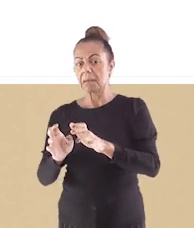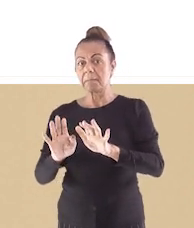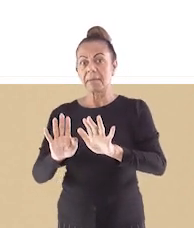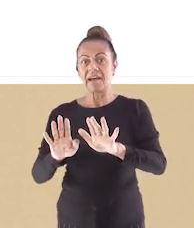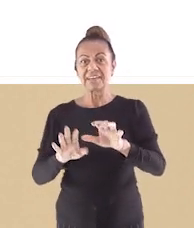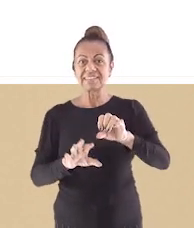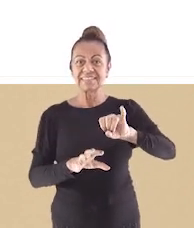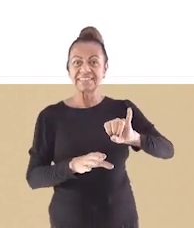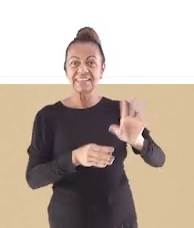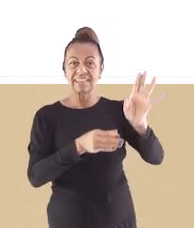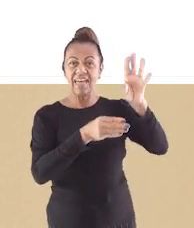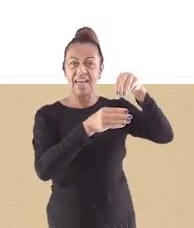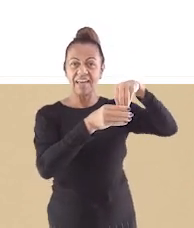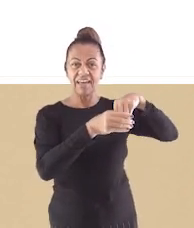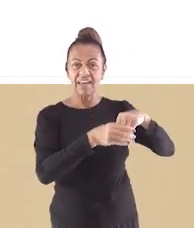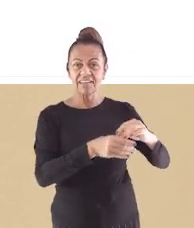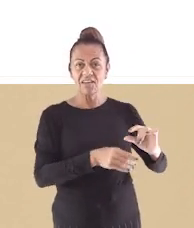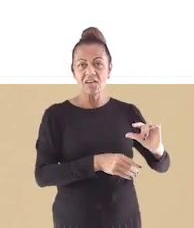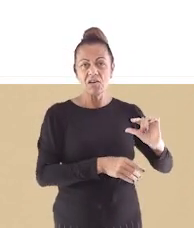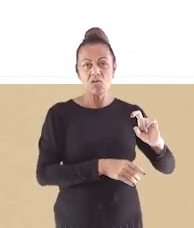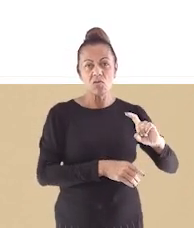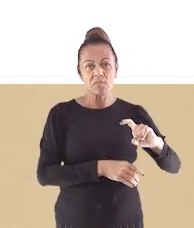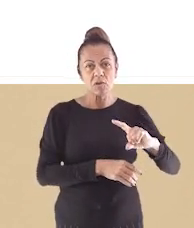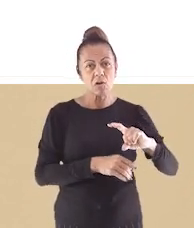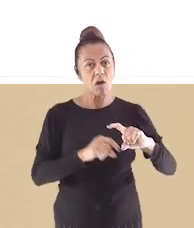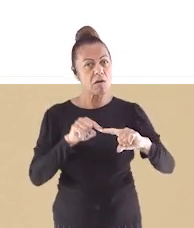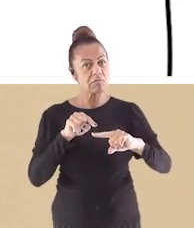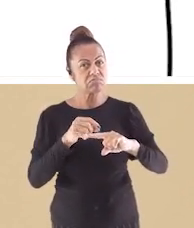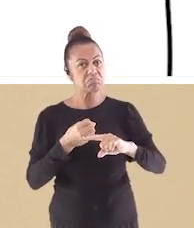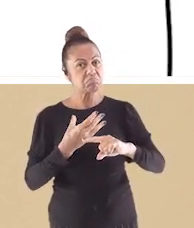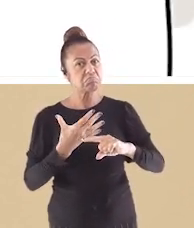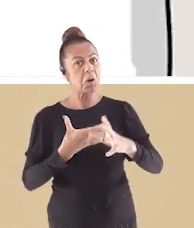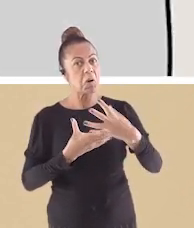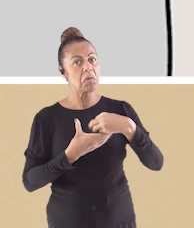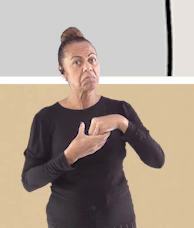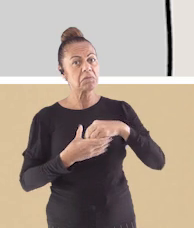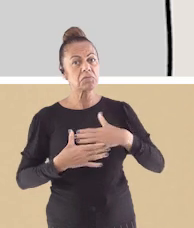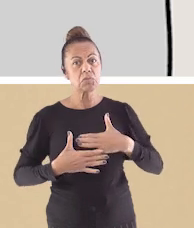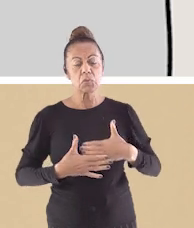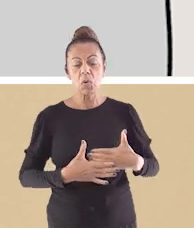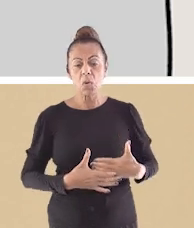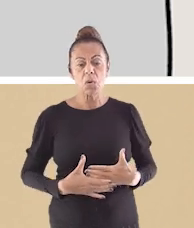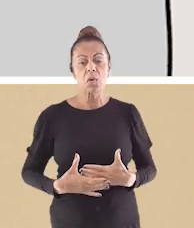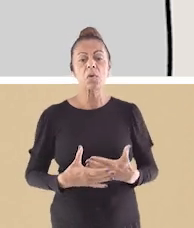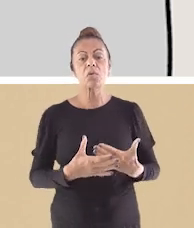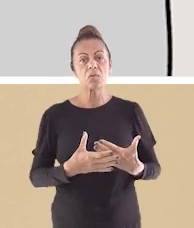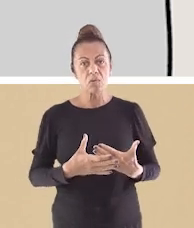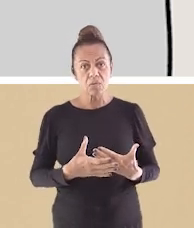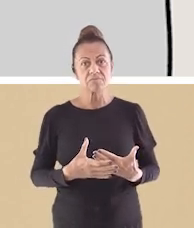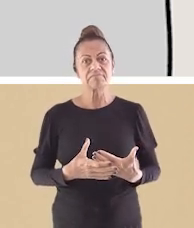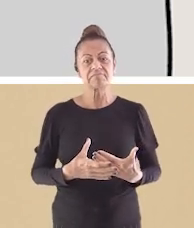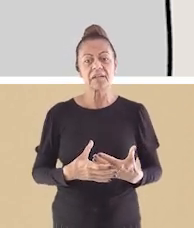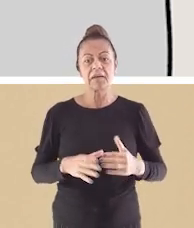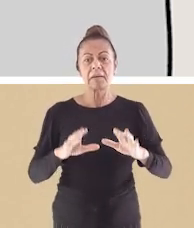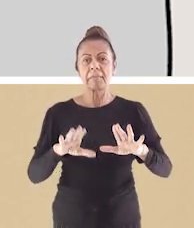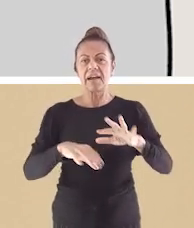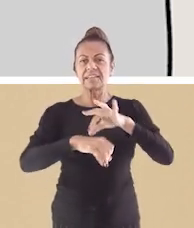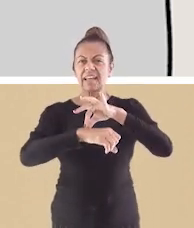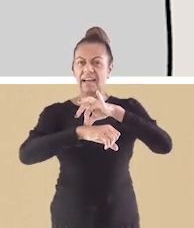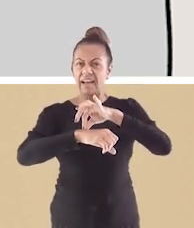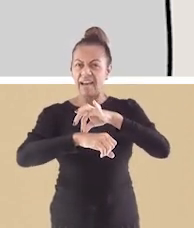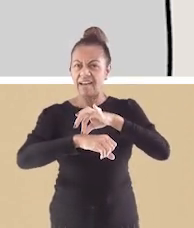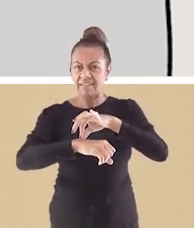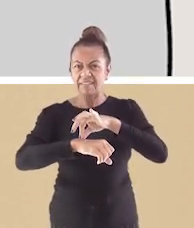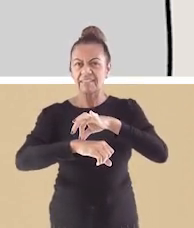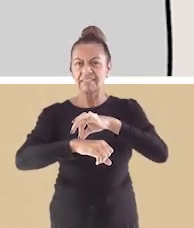bem chegam na nossa comida primeiro, eles podem manter esses vilões bem distantes. A carne deixada em cima do balcão oferece as condições perfeitas para patógenos